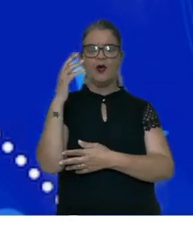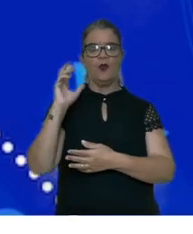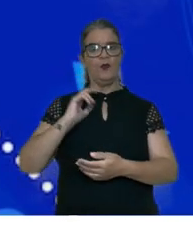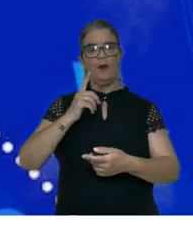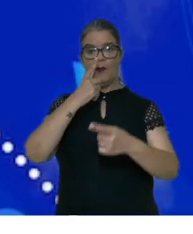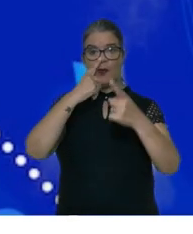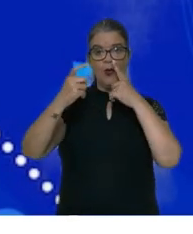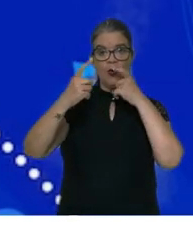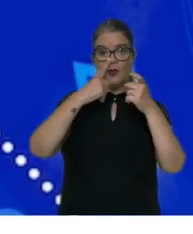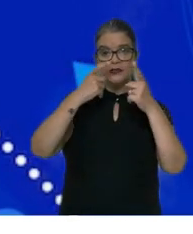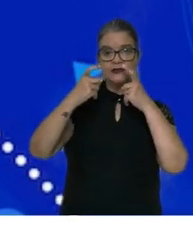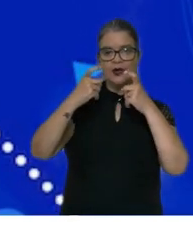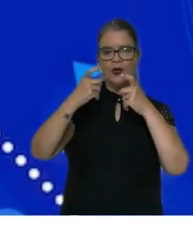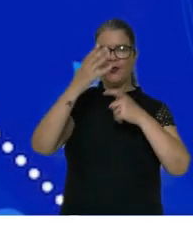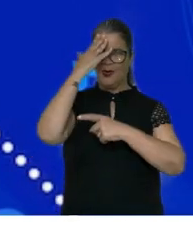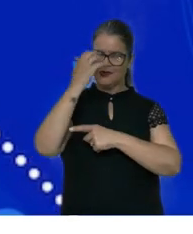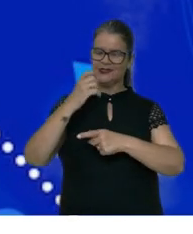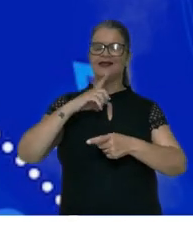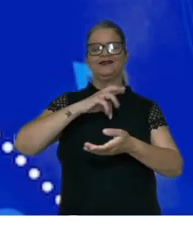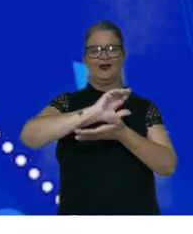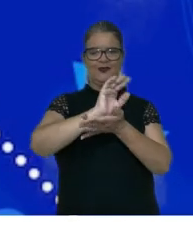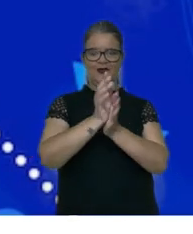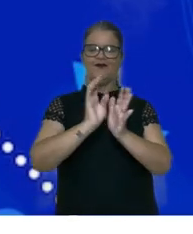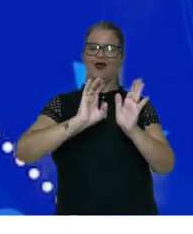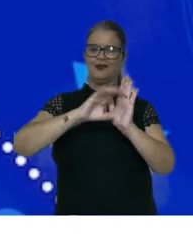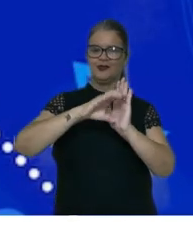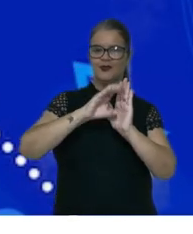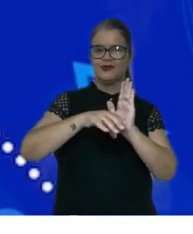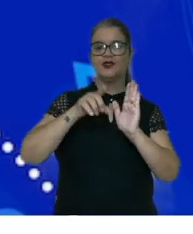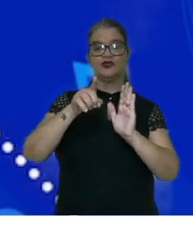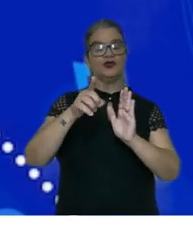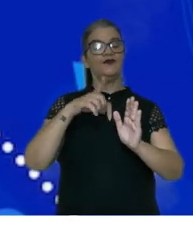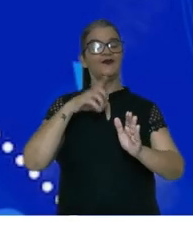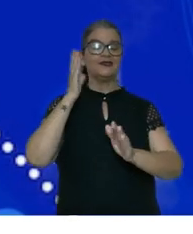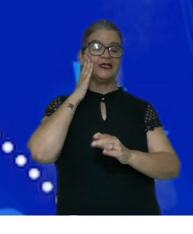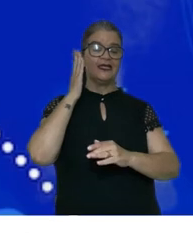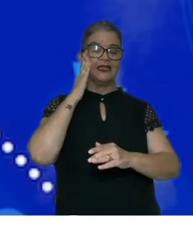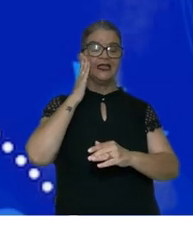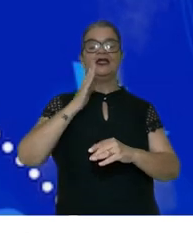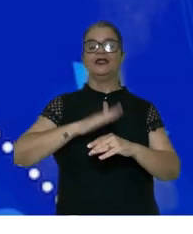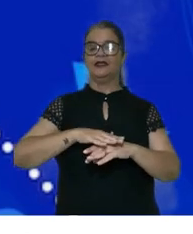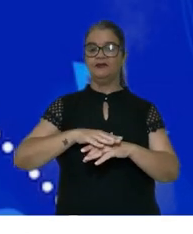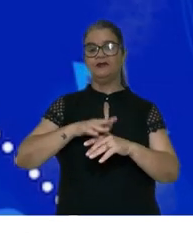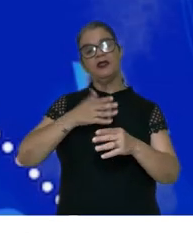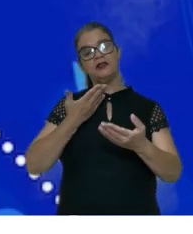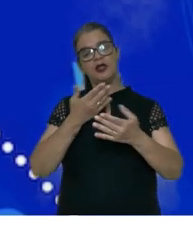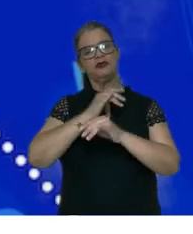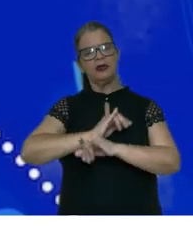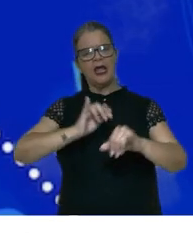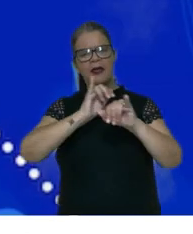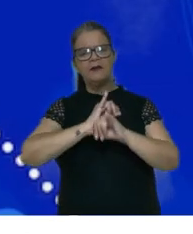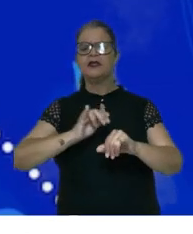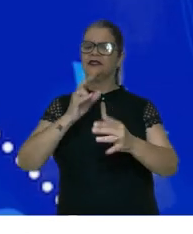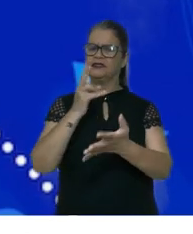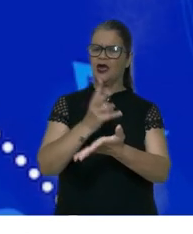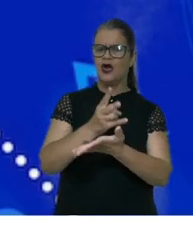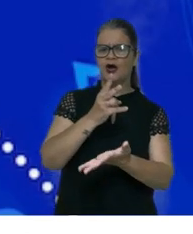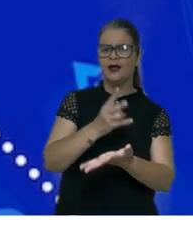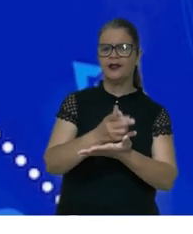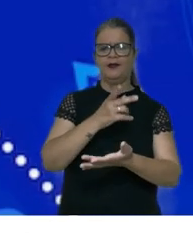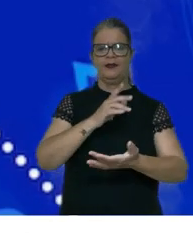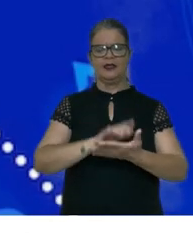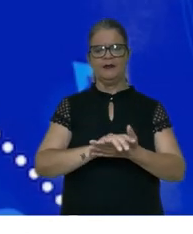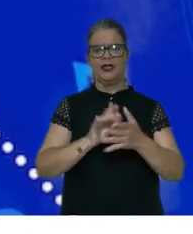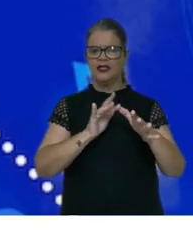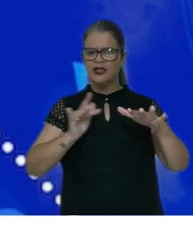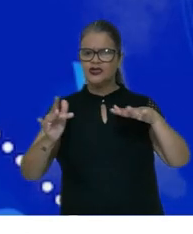poluição? Eu sei, são diversos conceitos que você acaba ouvindo tanto na imprensa recorrentemente, nas